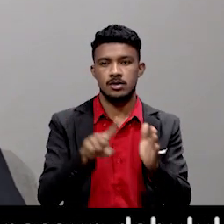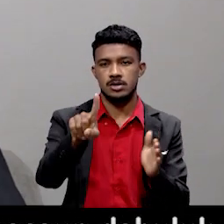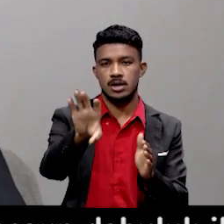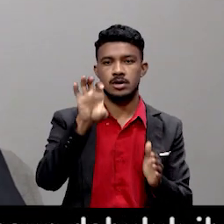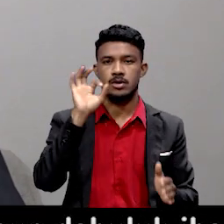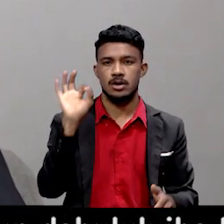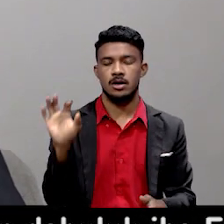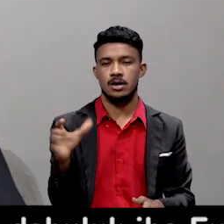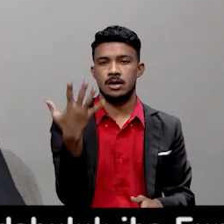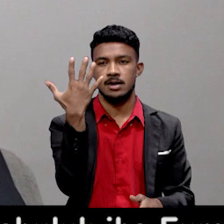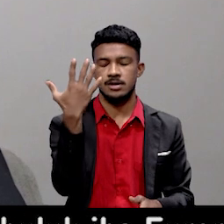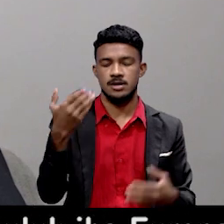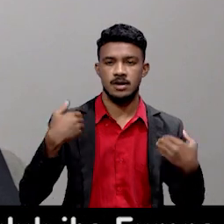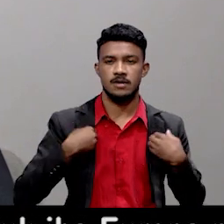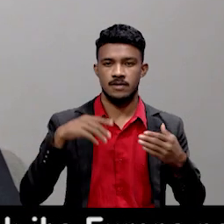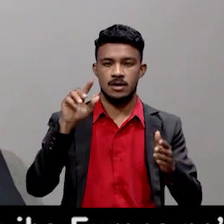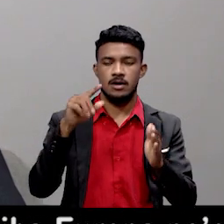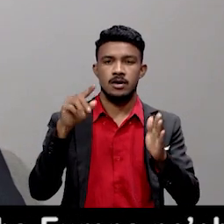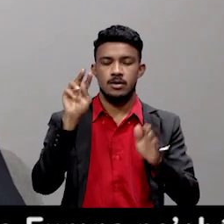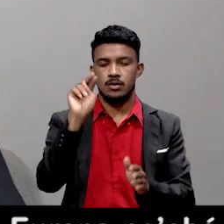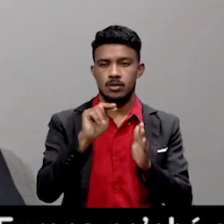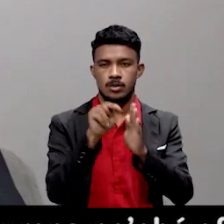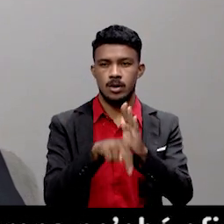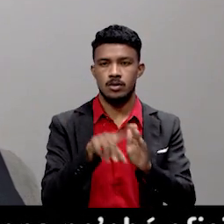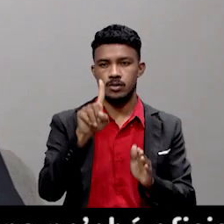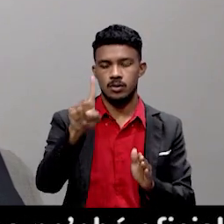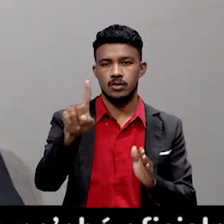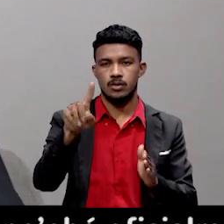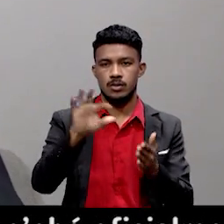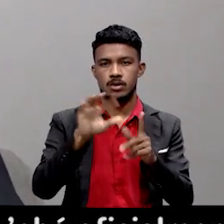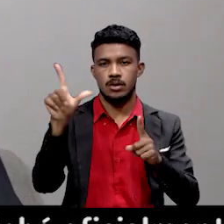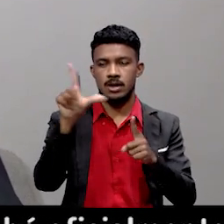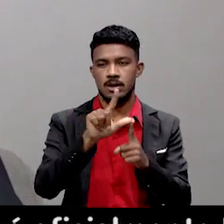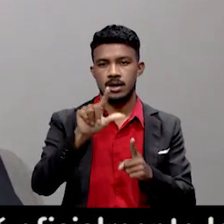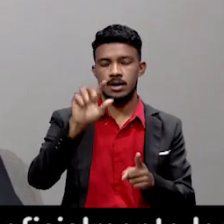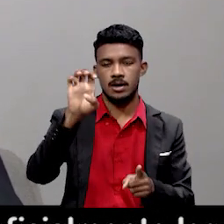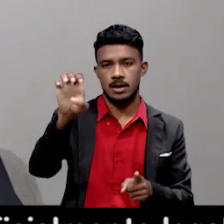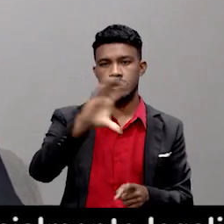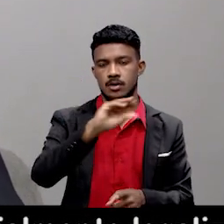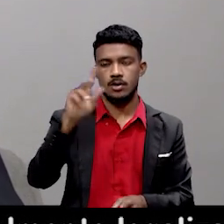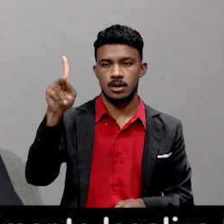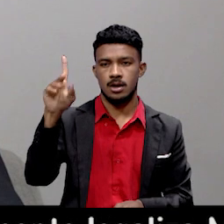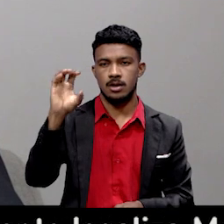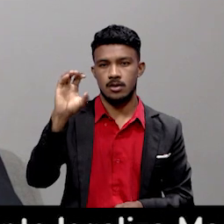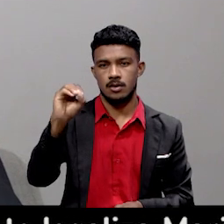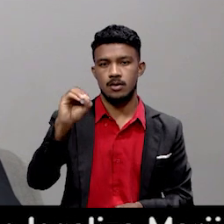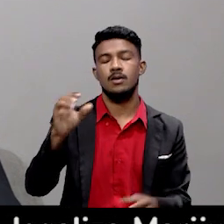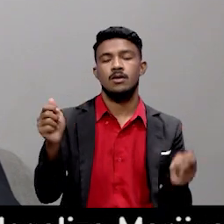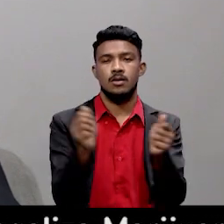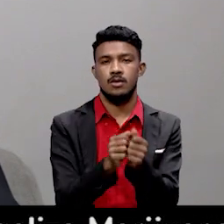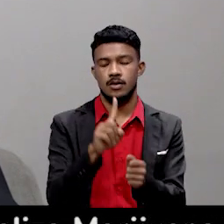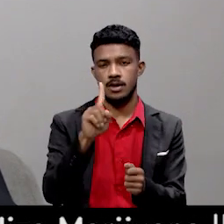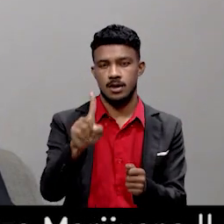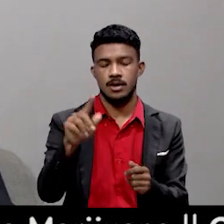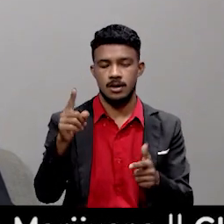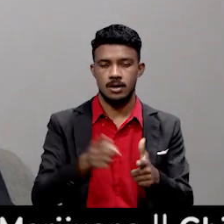a número 1, letra E, carro O. Neve hojane,